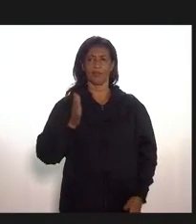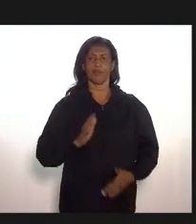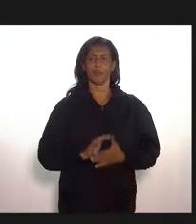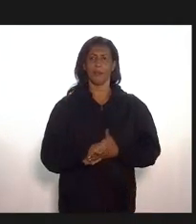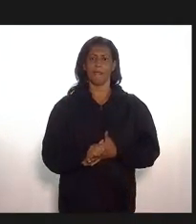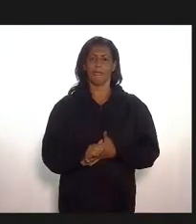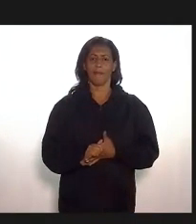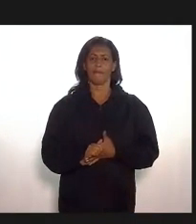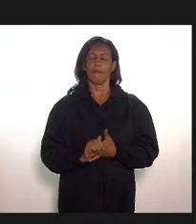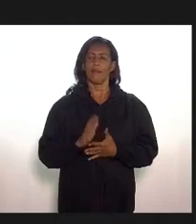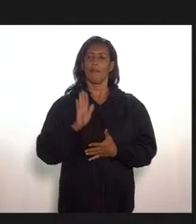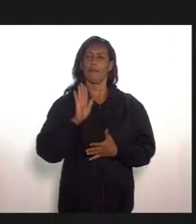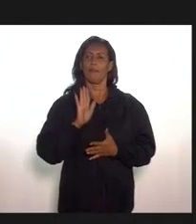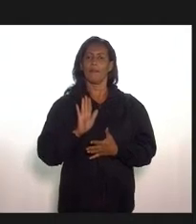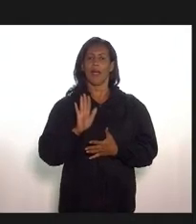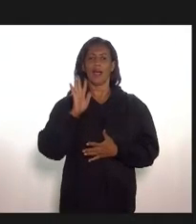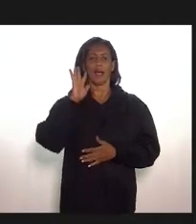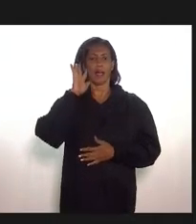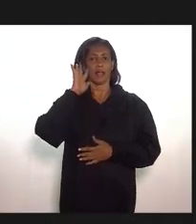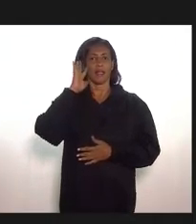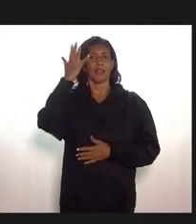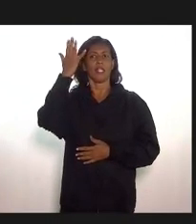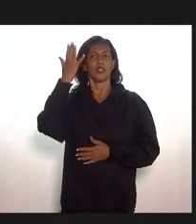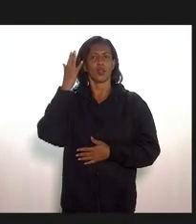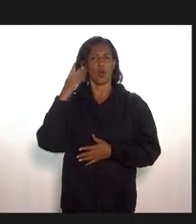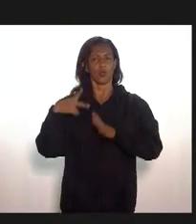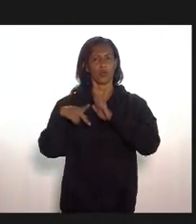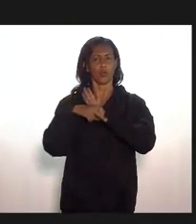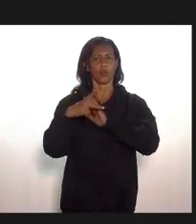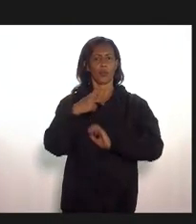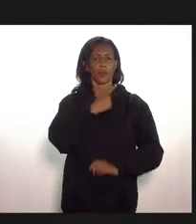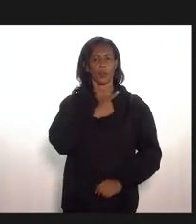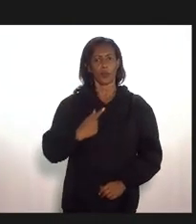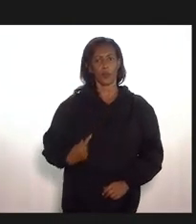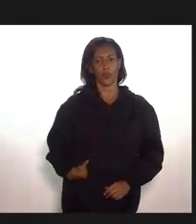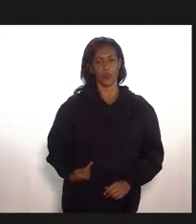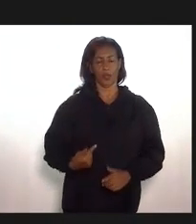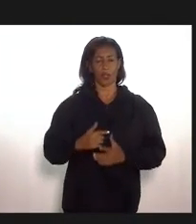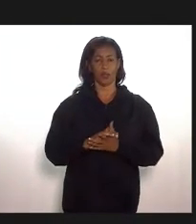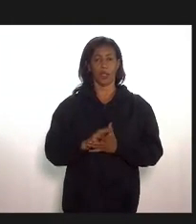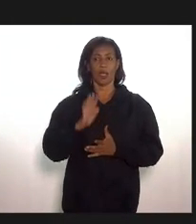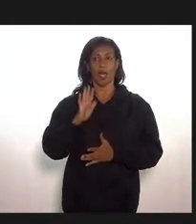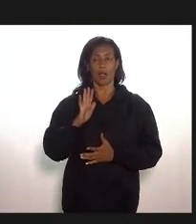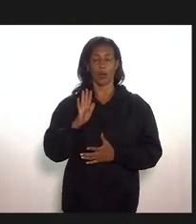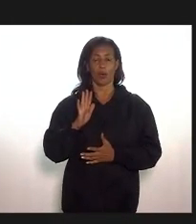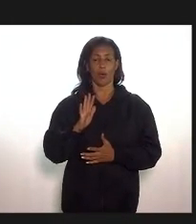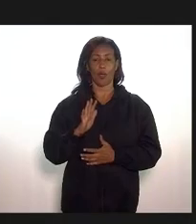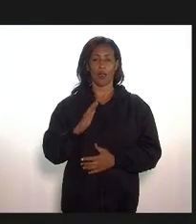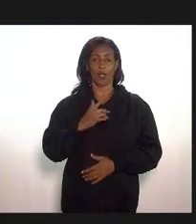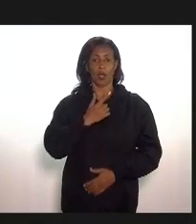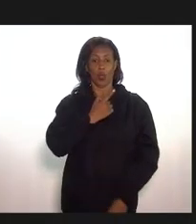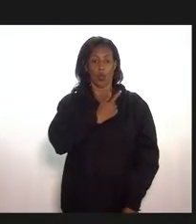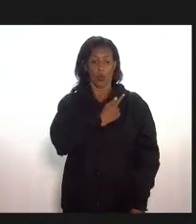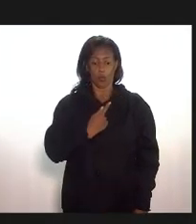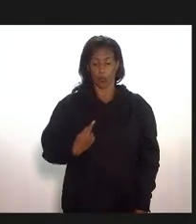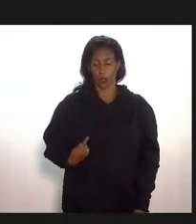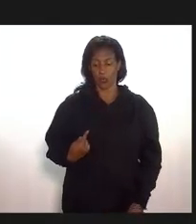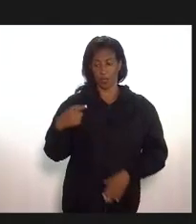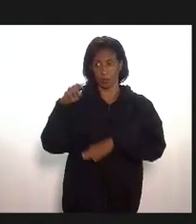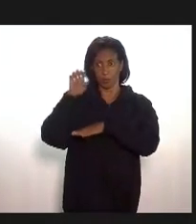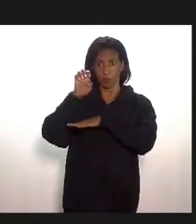de divergência, a decisão que for mais severa. Agora, as decisões do governo do Estado do Rio de